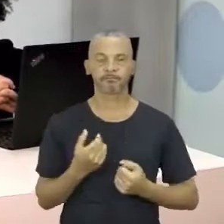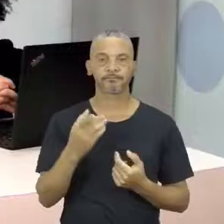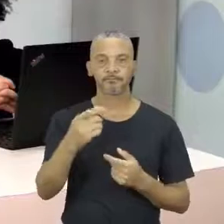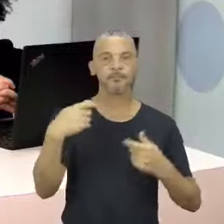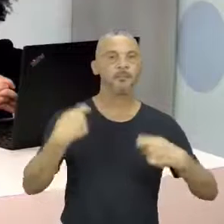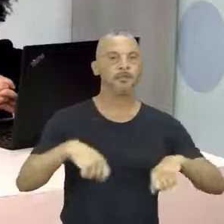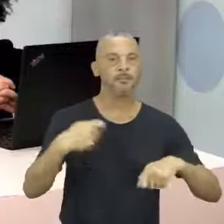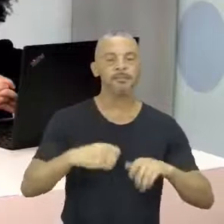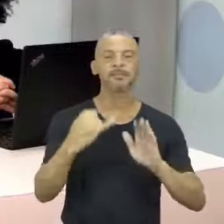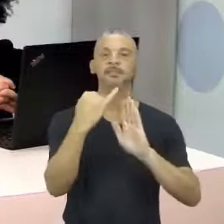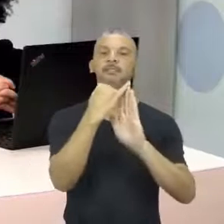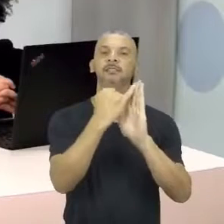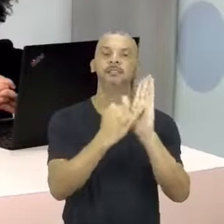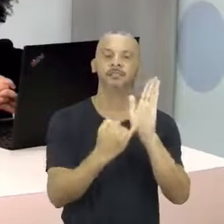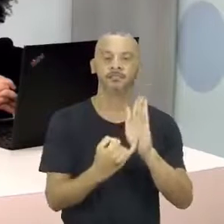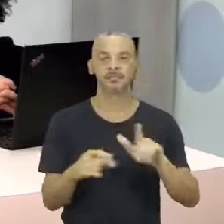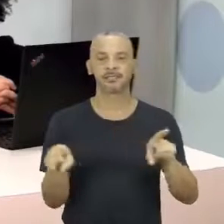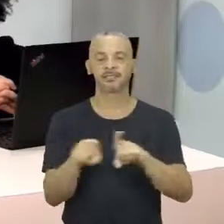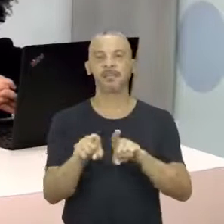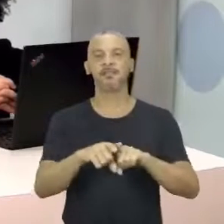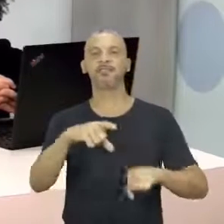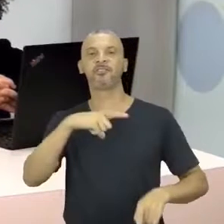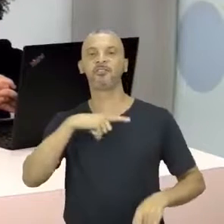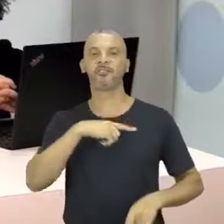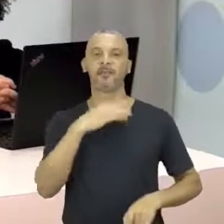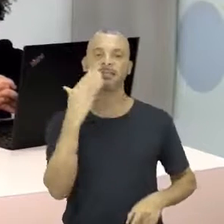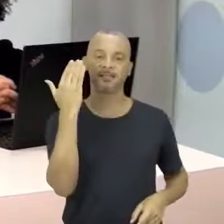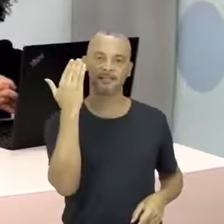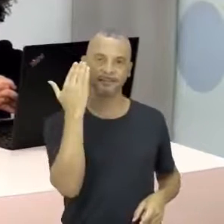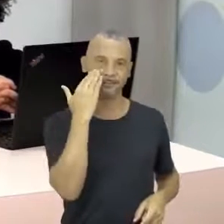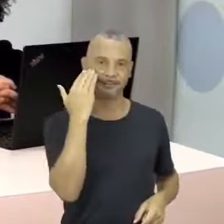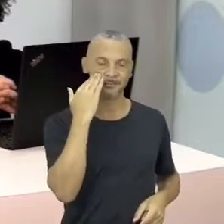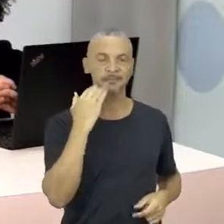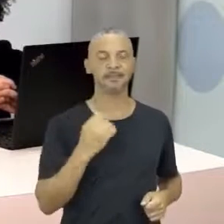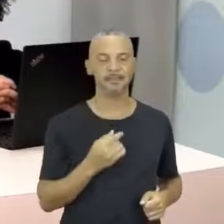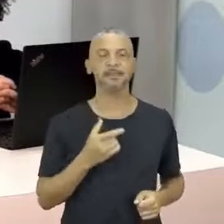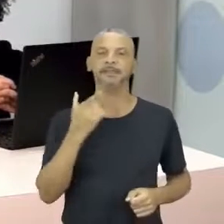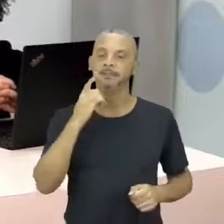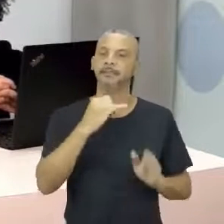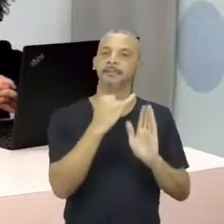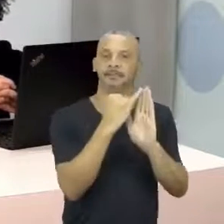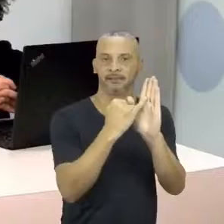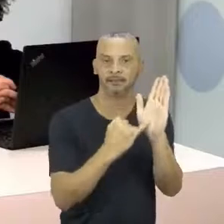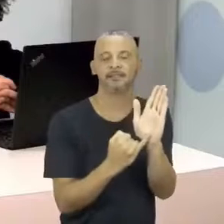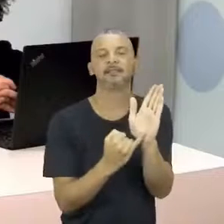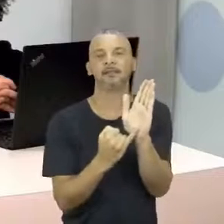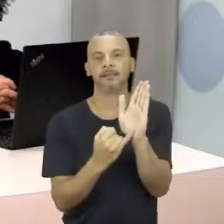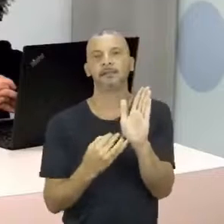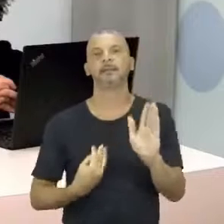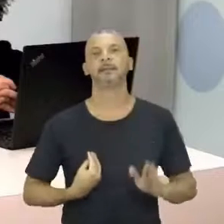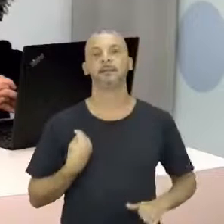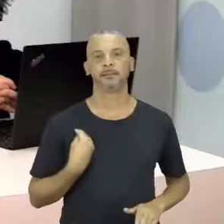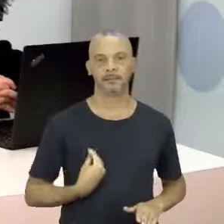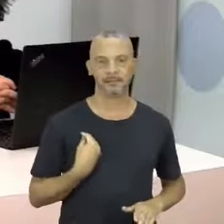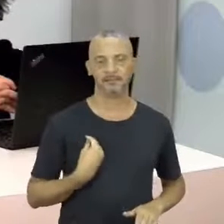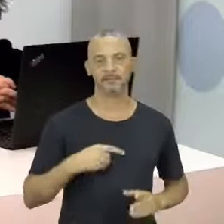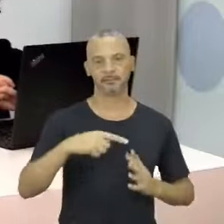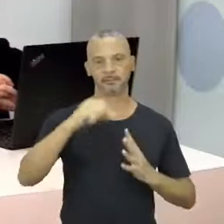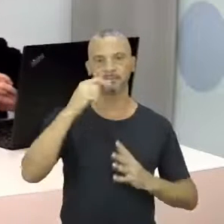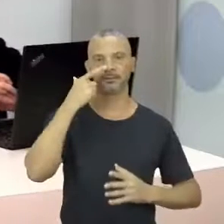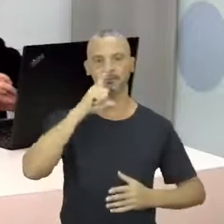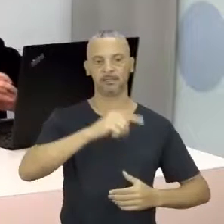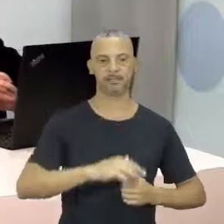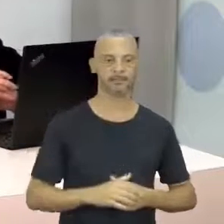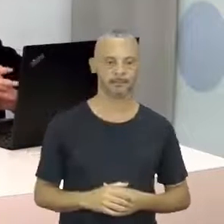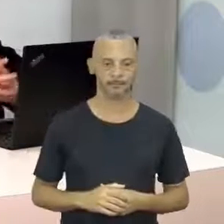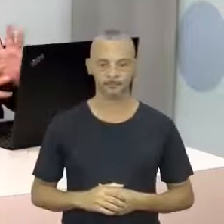você precisa fazer agora a inscrição. Ela é uma etapa do processo seletivo. A inscrição é a primeira etapa para que você participe do processo seletivo.